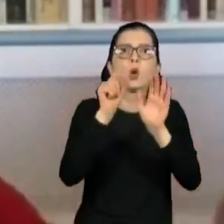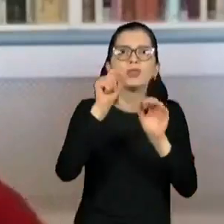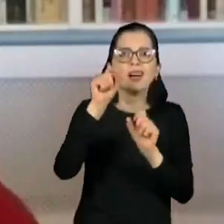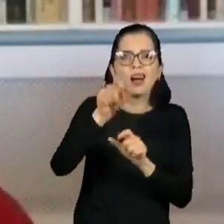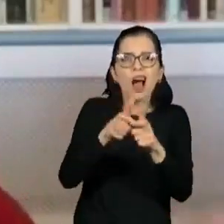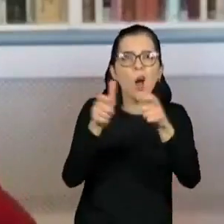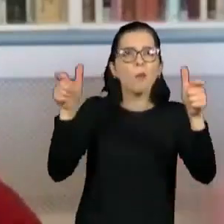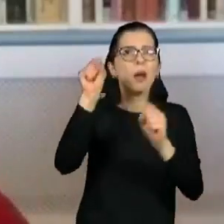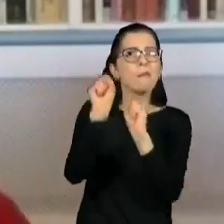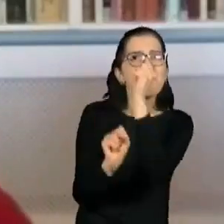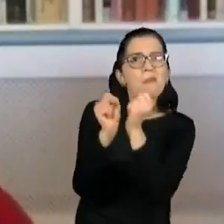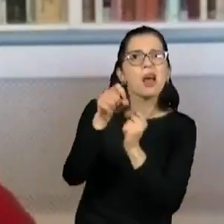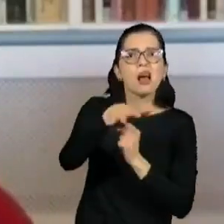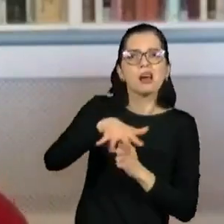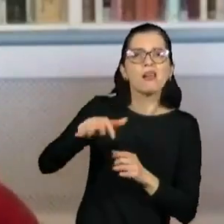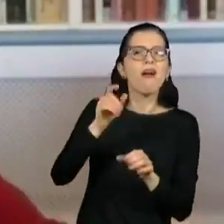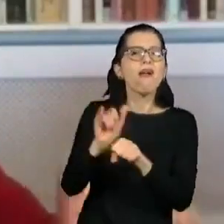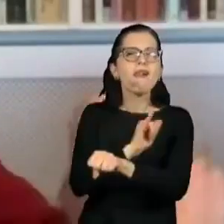pênis